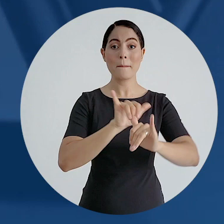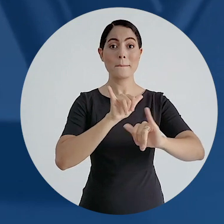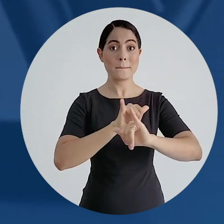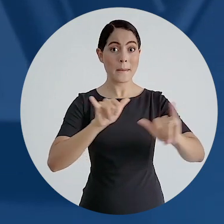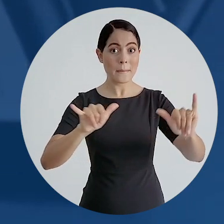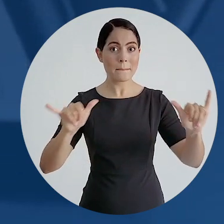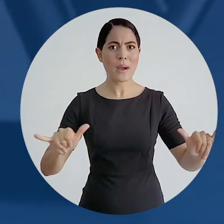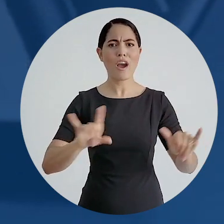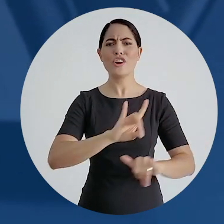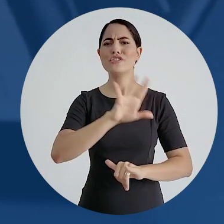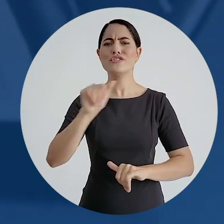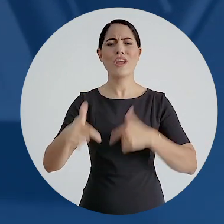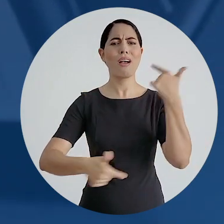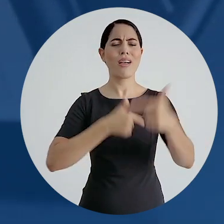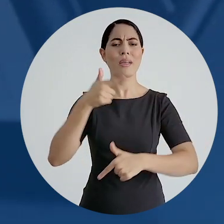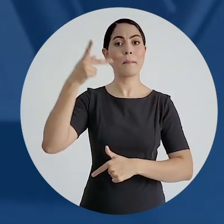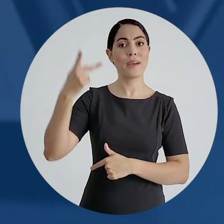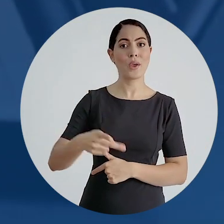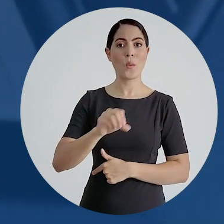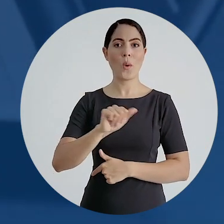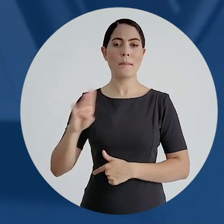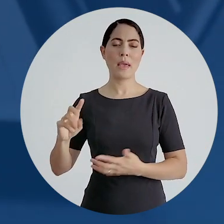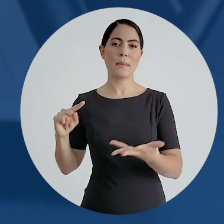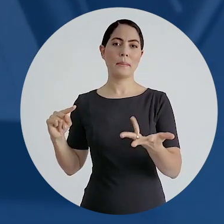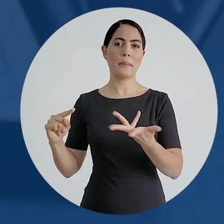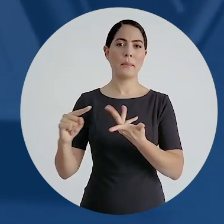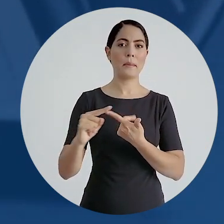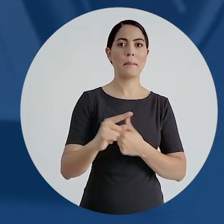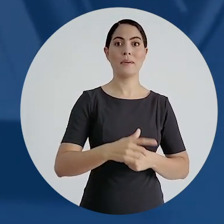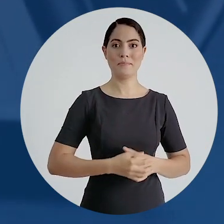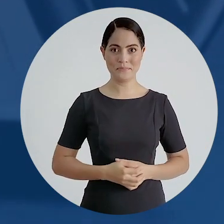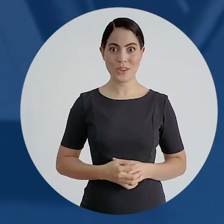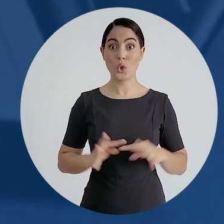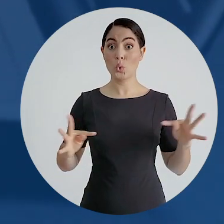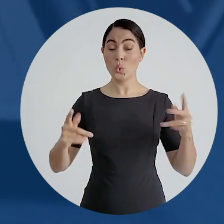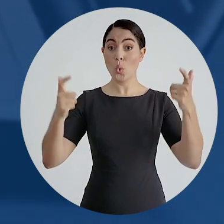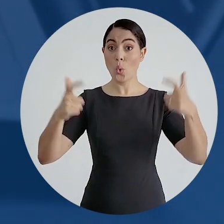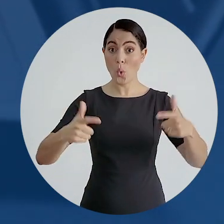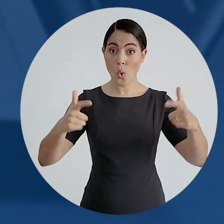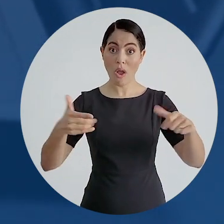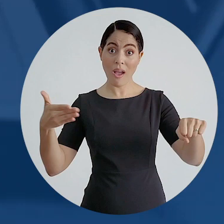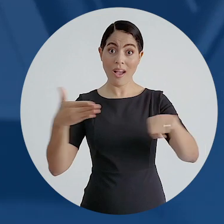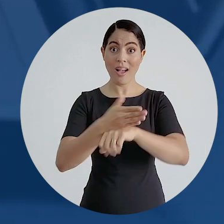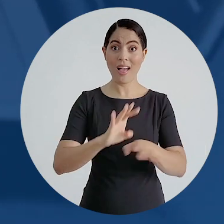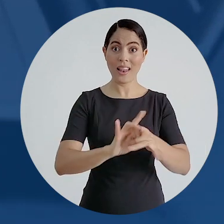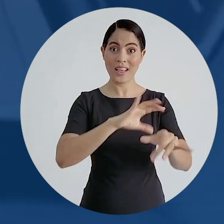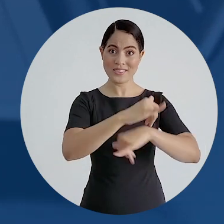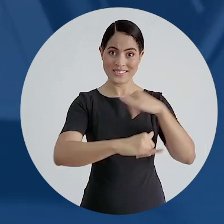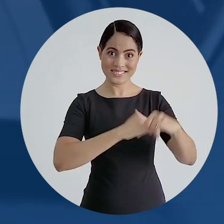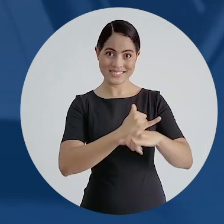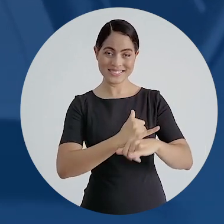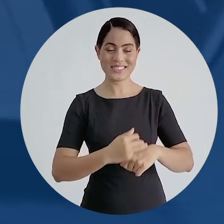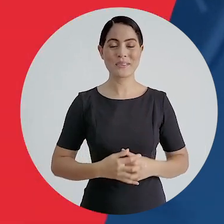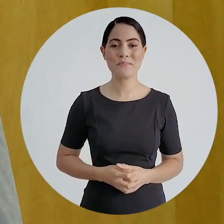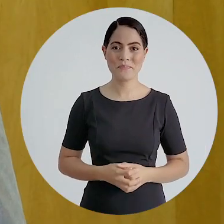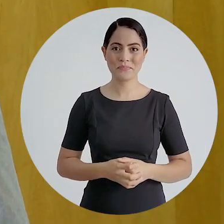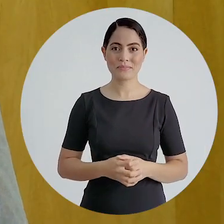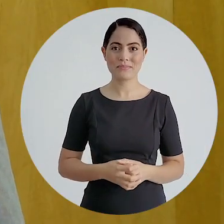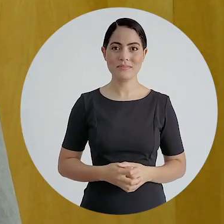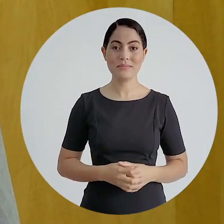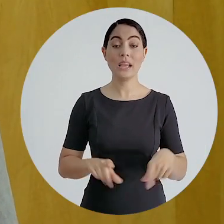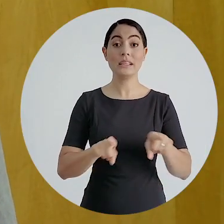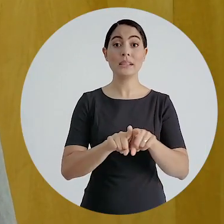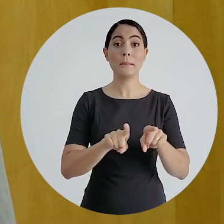últimas notícias, os destaques de cada dia de trabalho da Ordem e muito mais. Tudo isso na palma da sua mão.